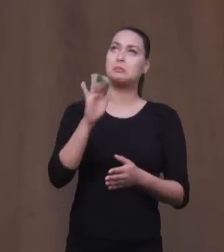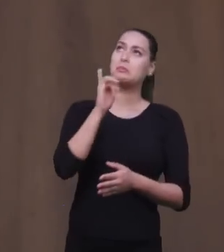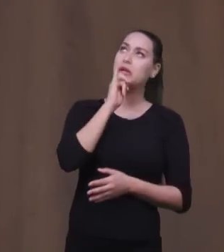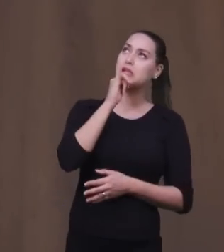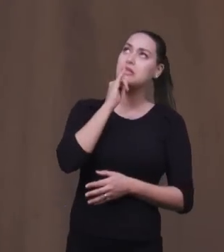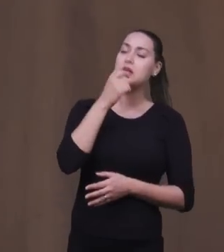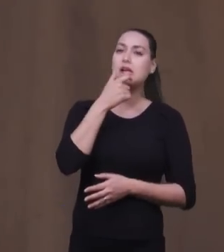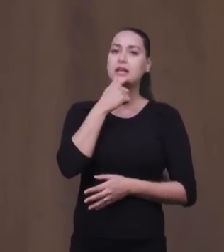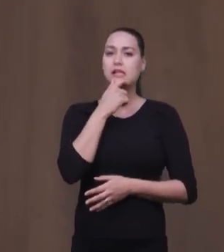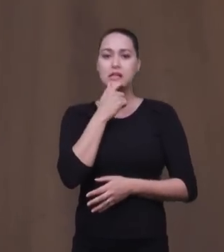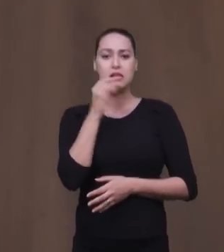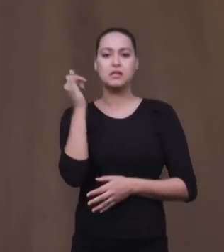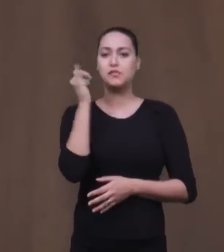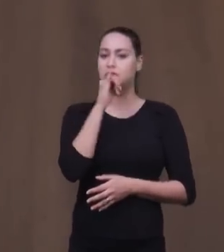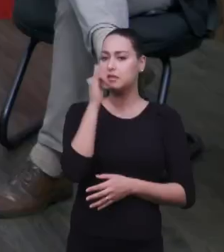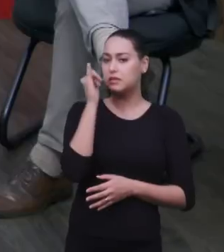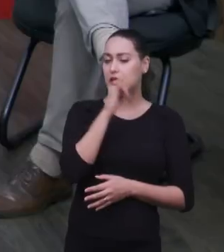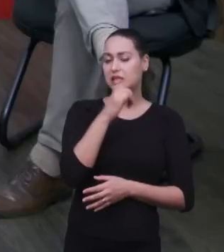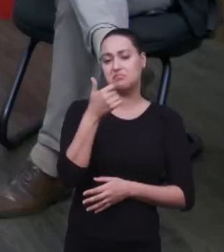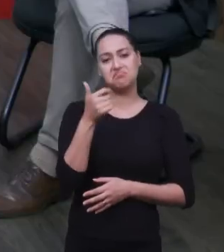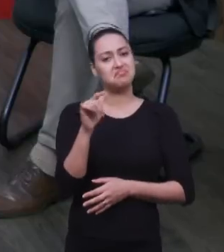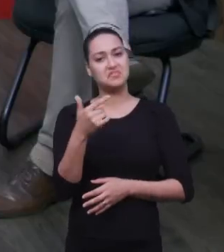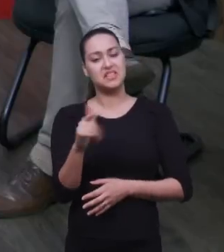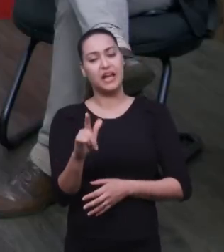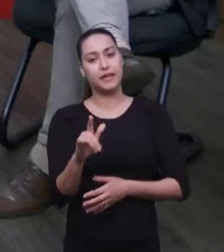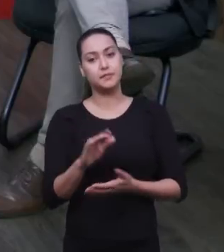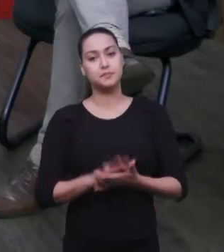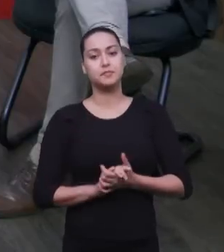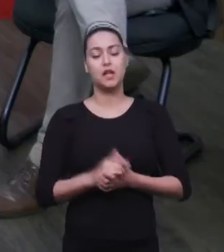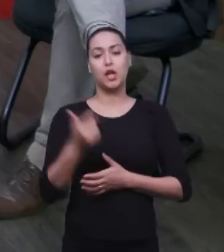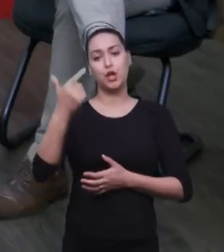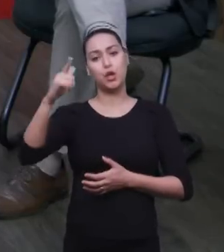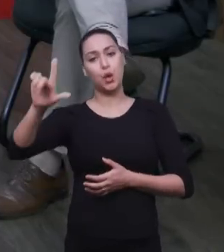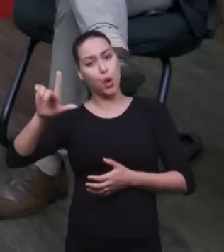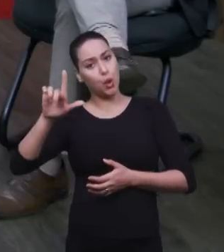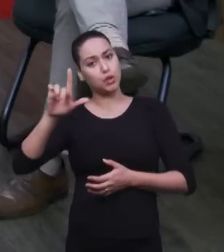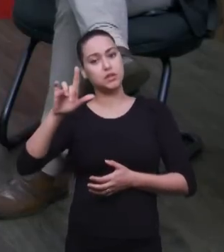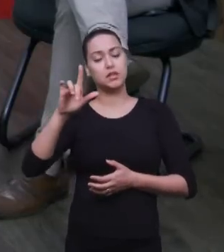exemplo, a tradução inglesa, francesa e outras